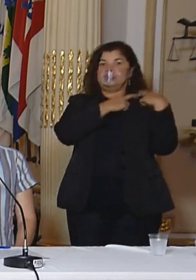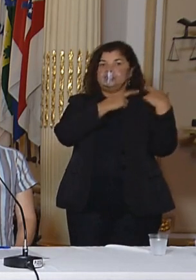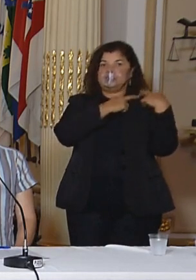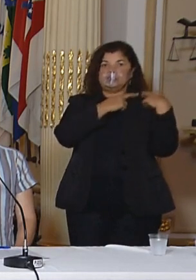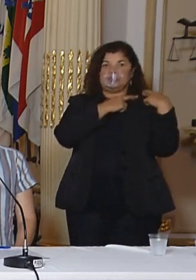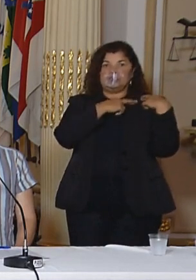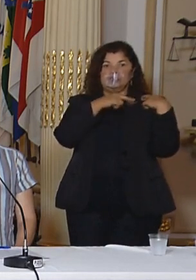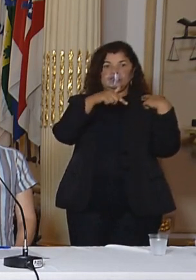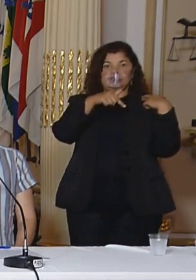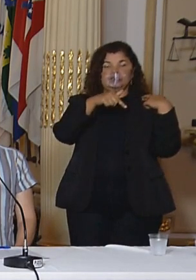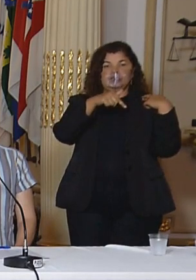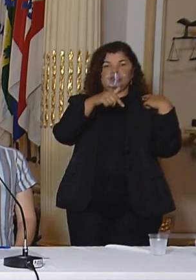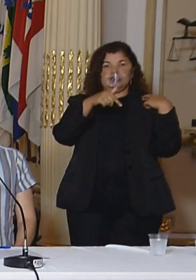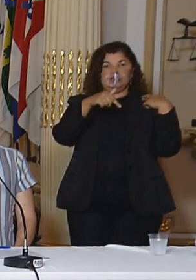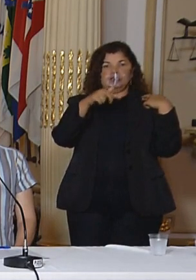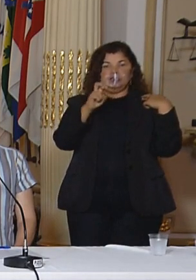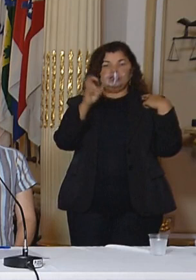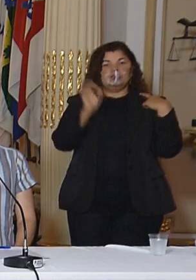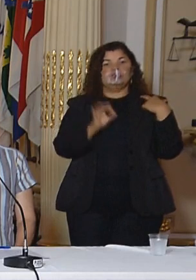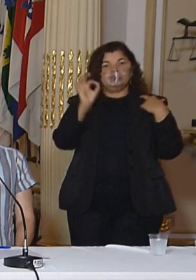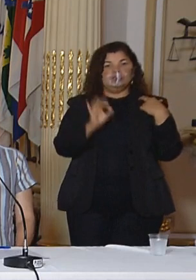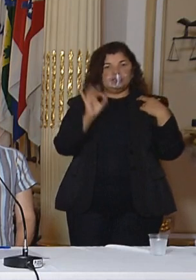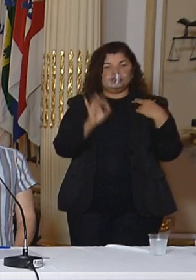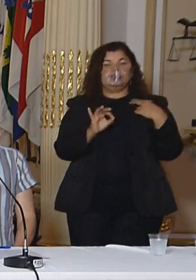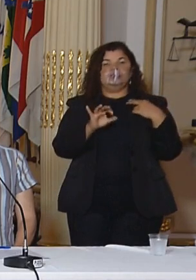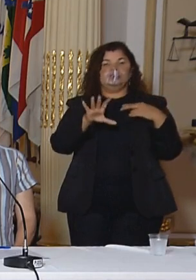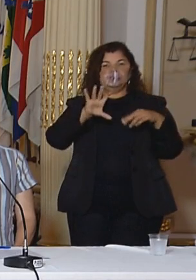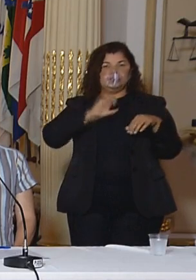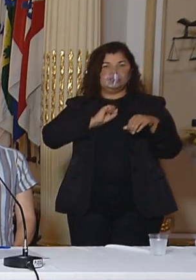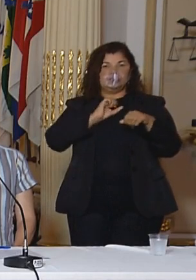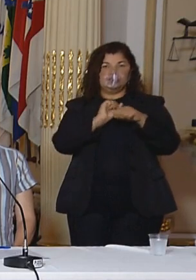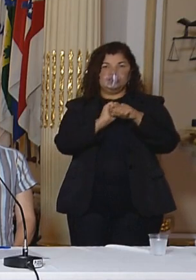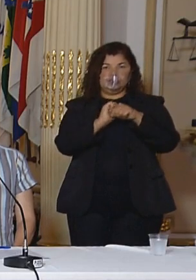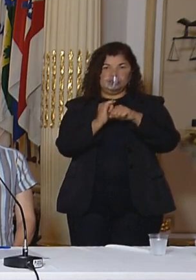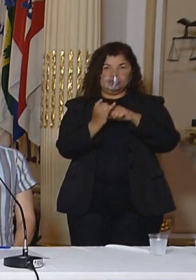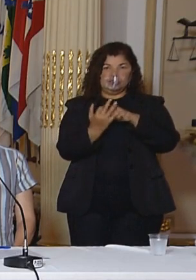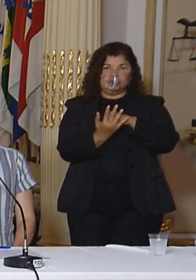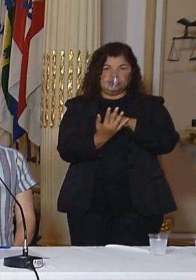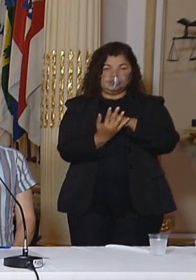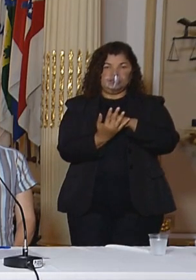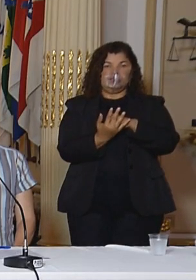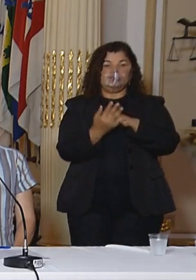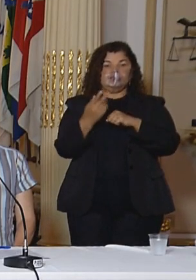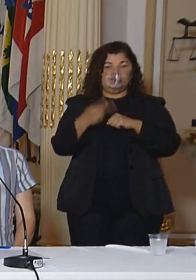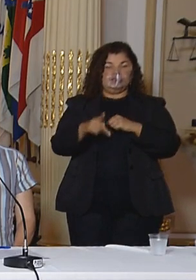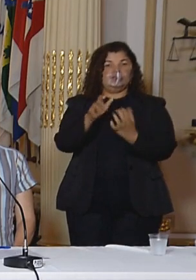torno de 75% dos casos do